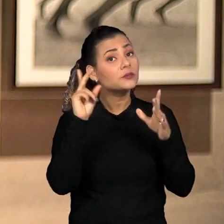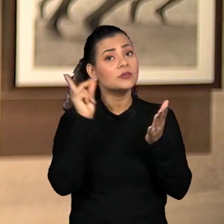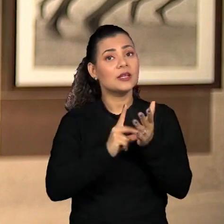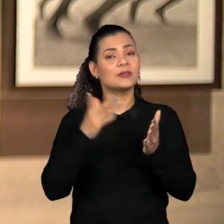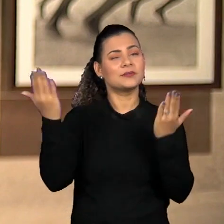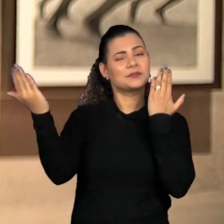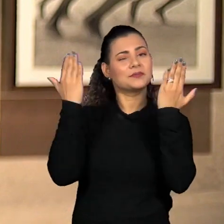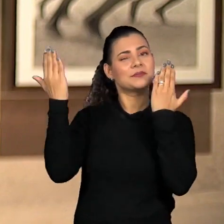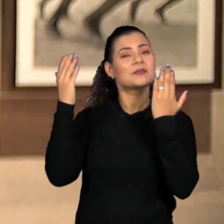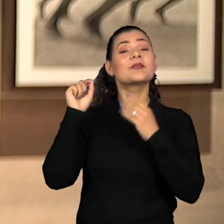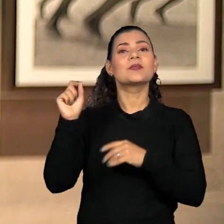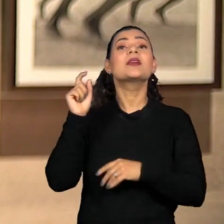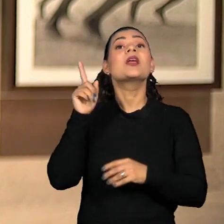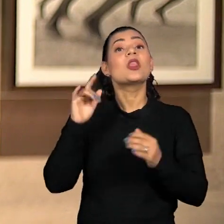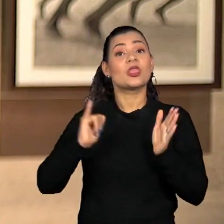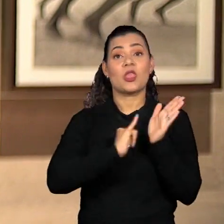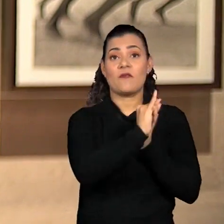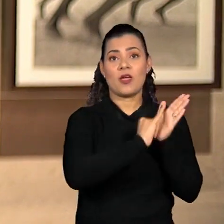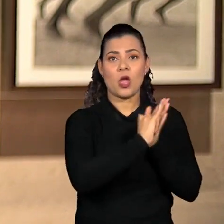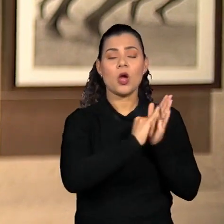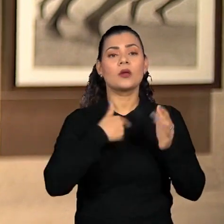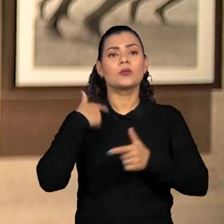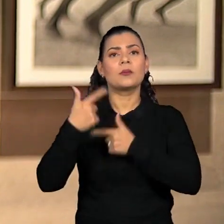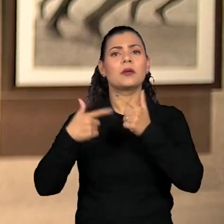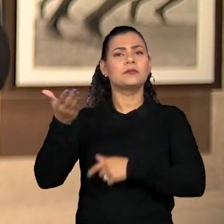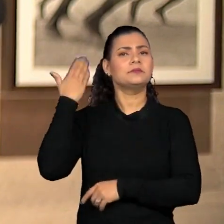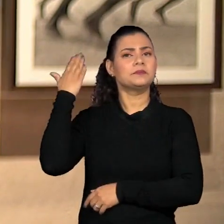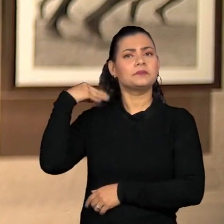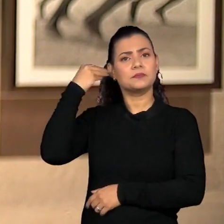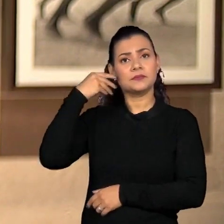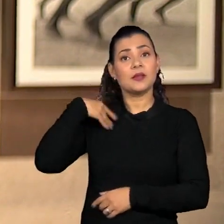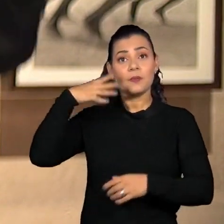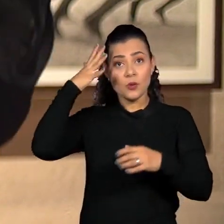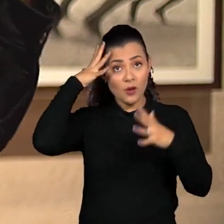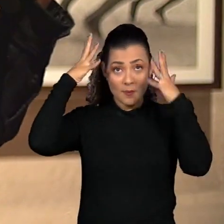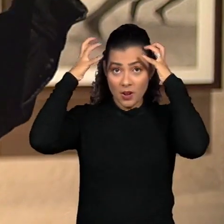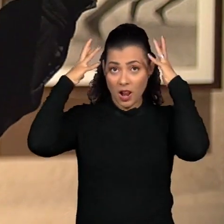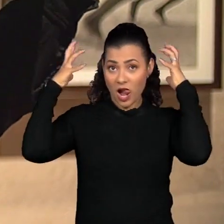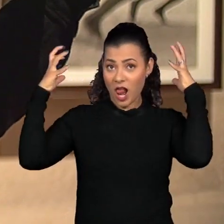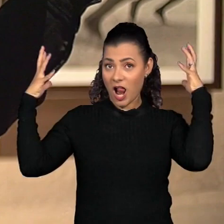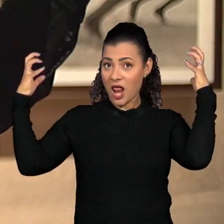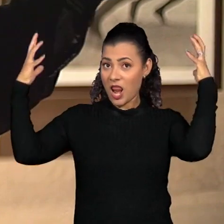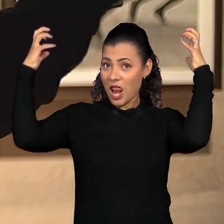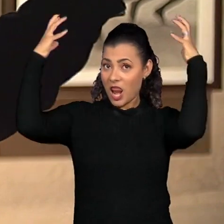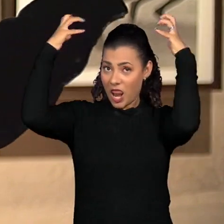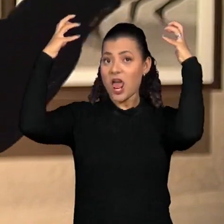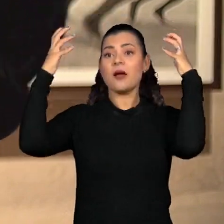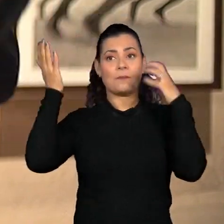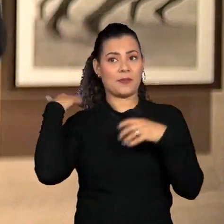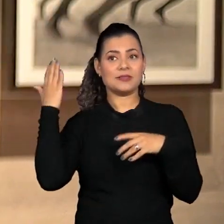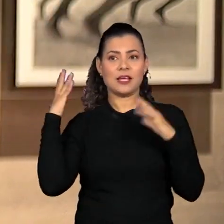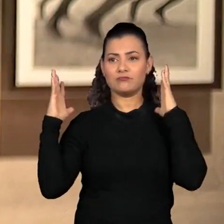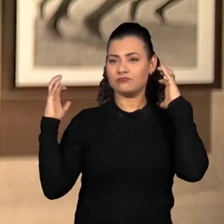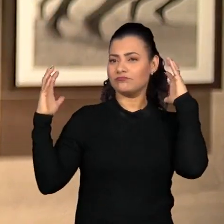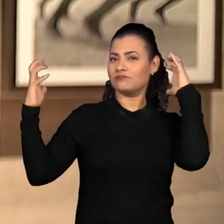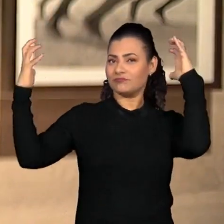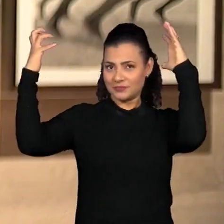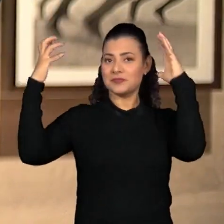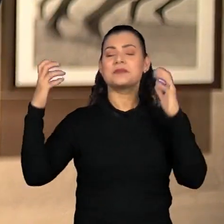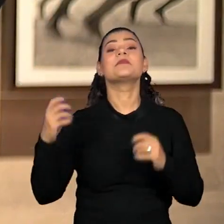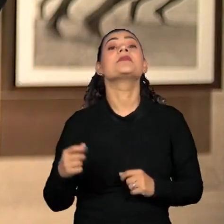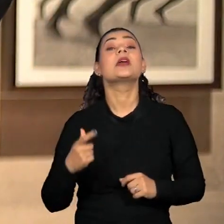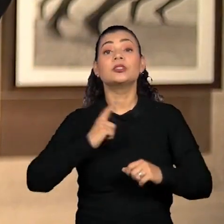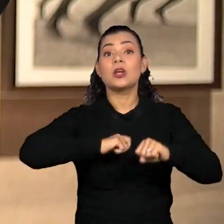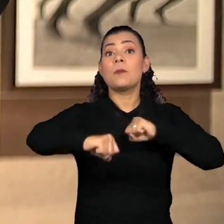na sucursal da revista Manchete, né? E deixei até o meu cabelo crescer, Black is Beautiful, que havia